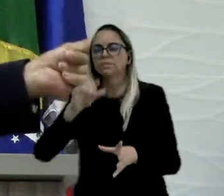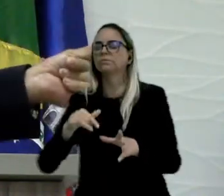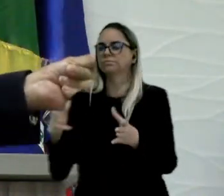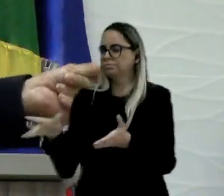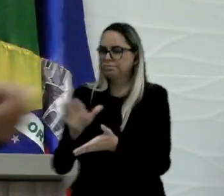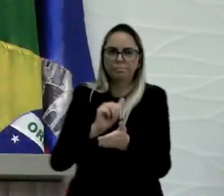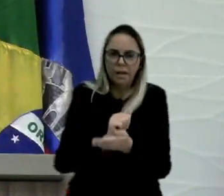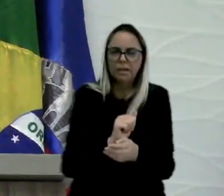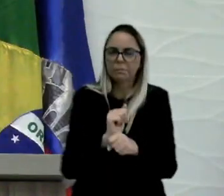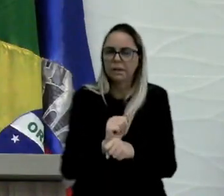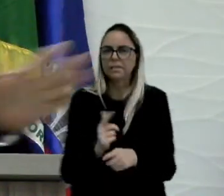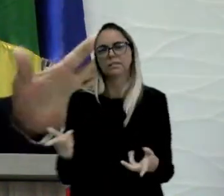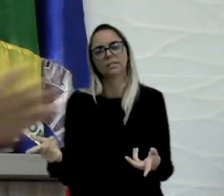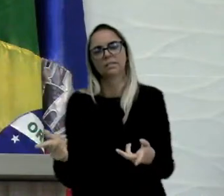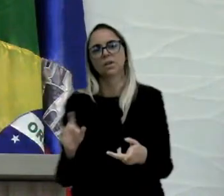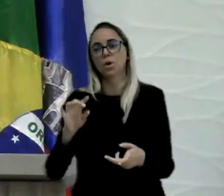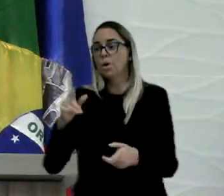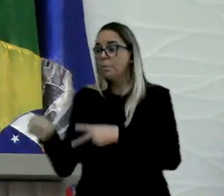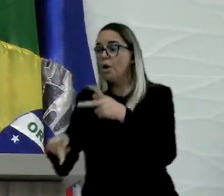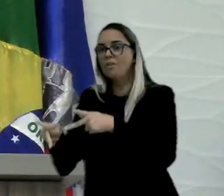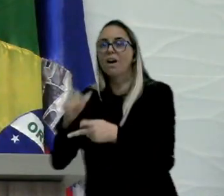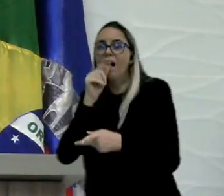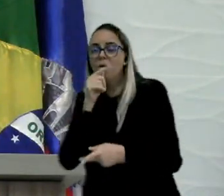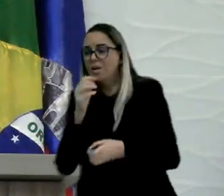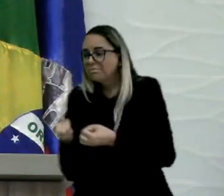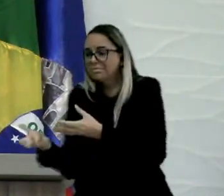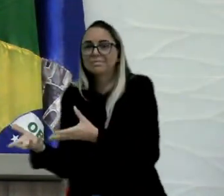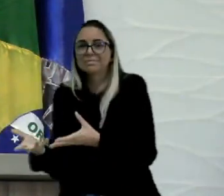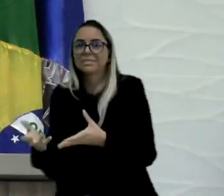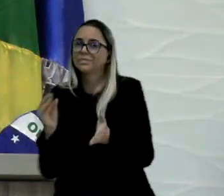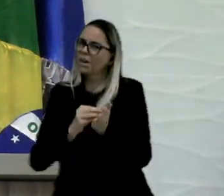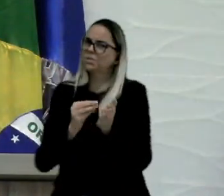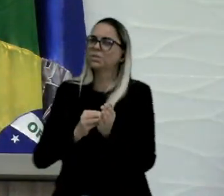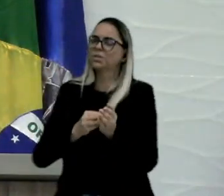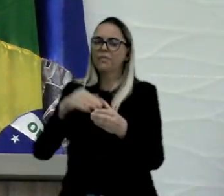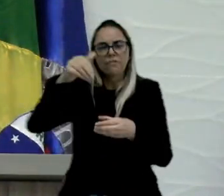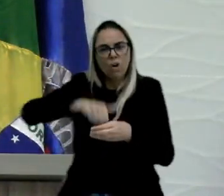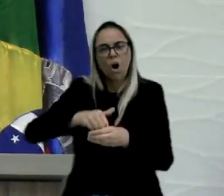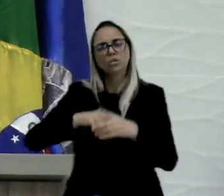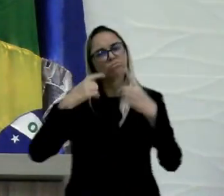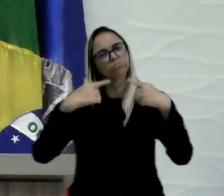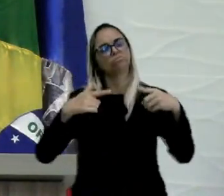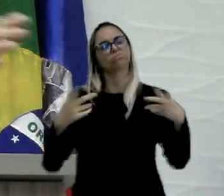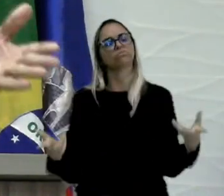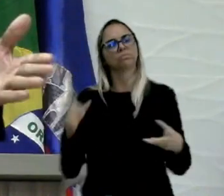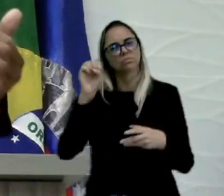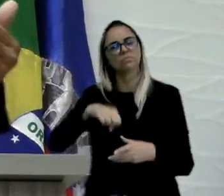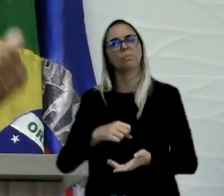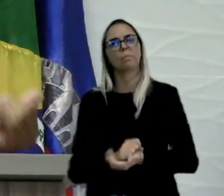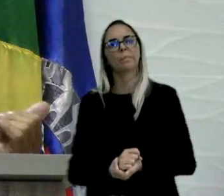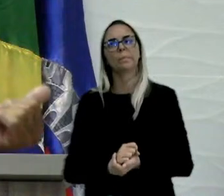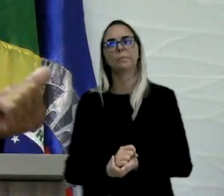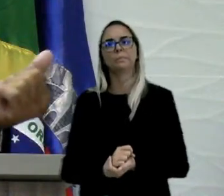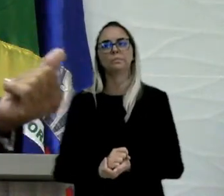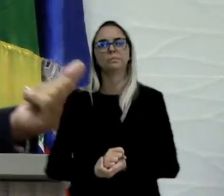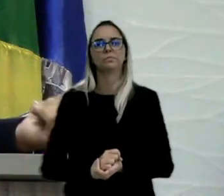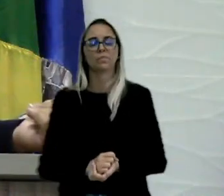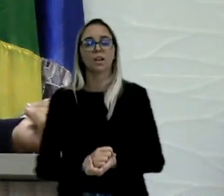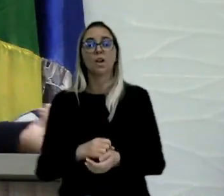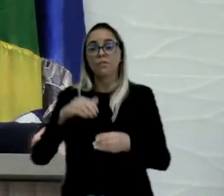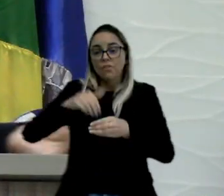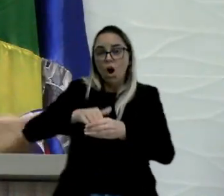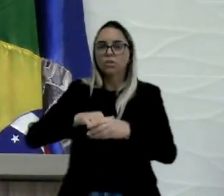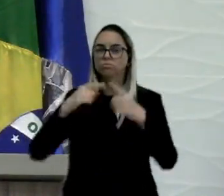funcionário lá a maioria do povo não pegou água então merece um voto de repoio e o voto de repoio apoiado por essa